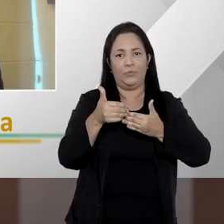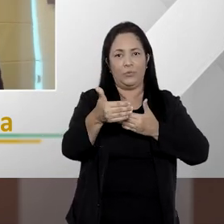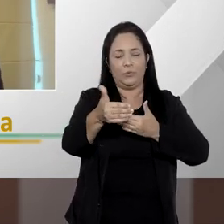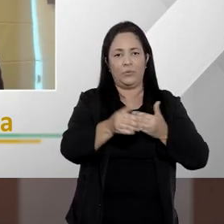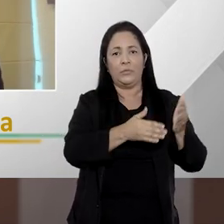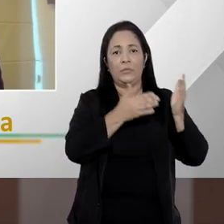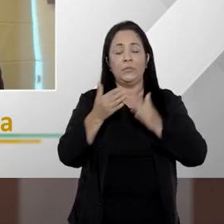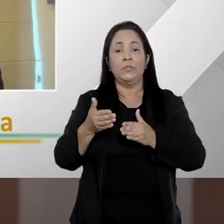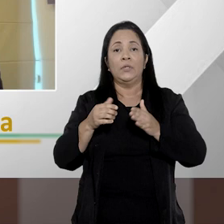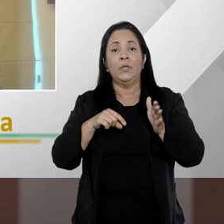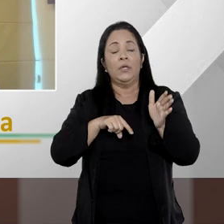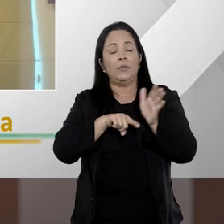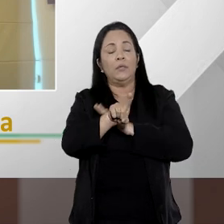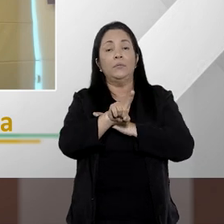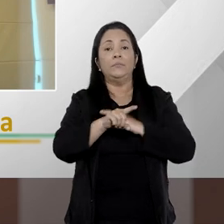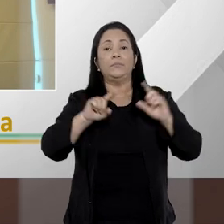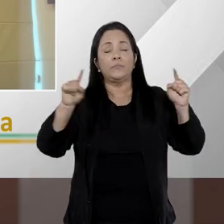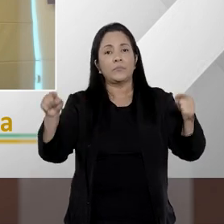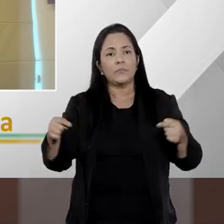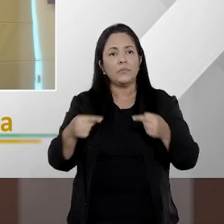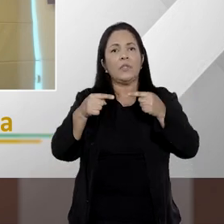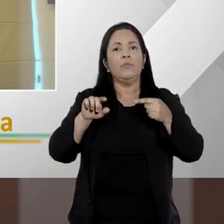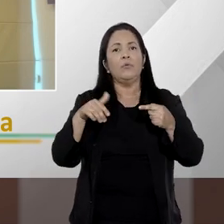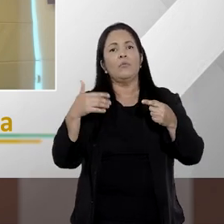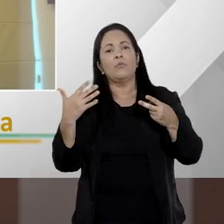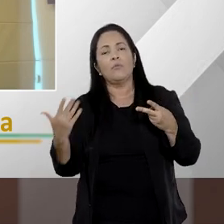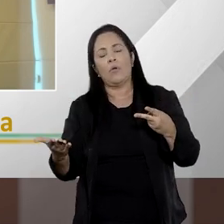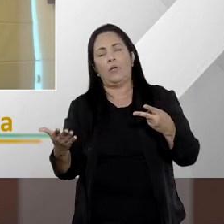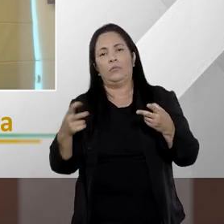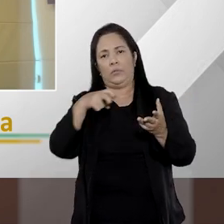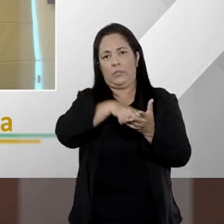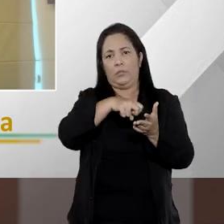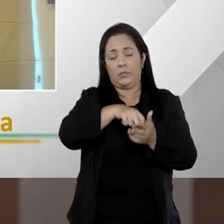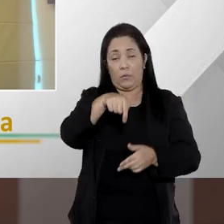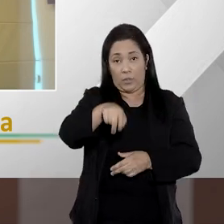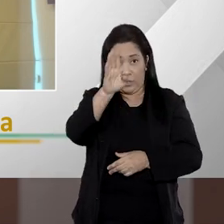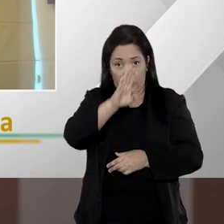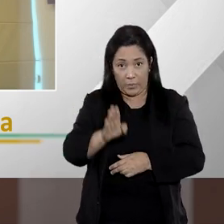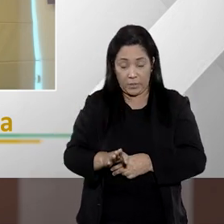acerca dos avanços e dos desafios da execução penal no Brasil?